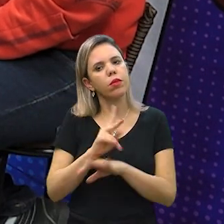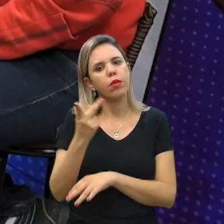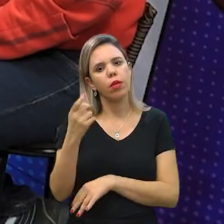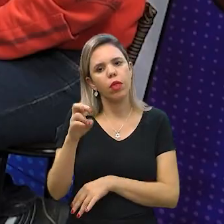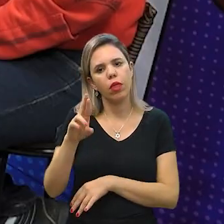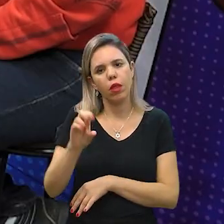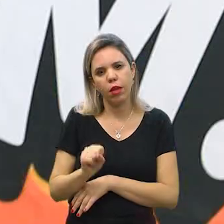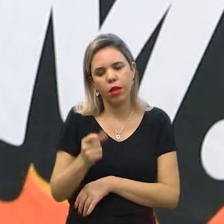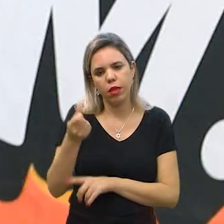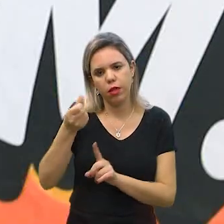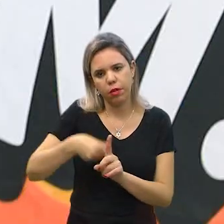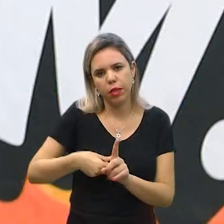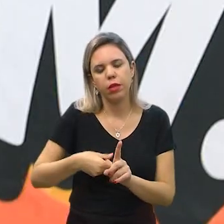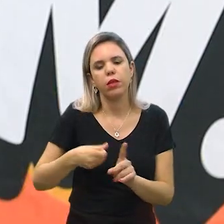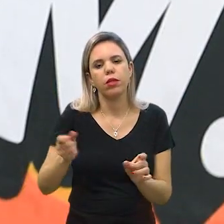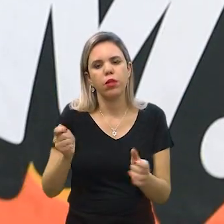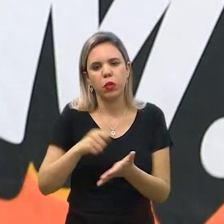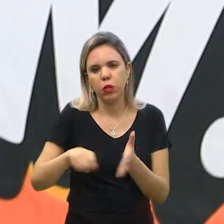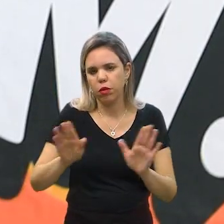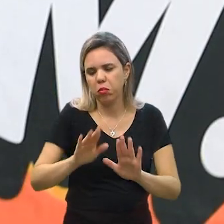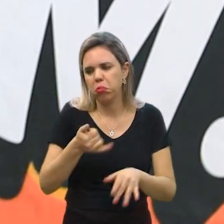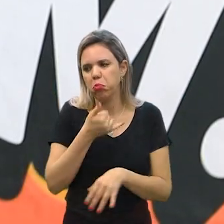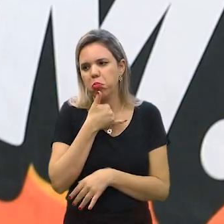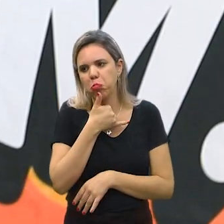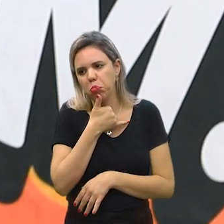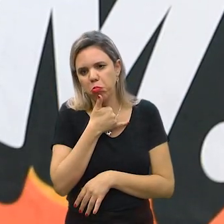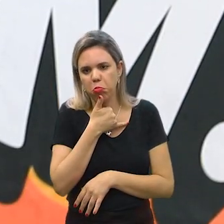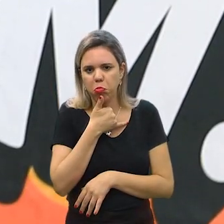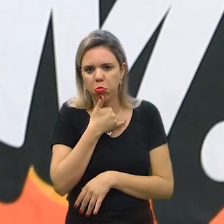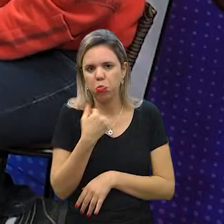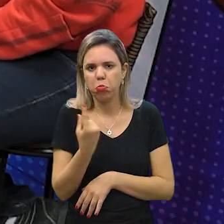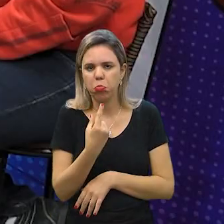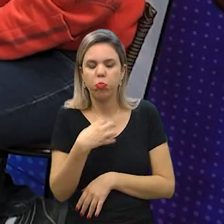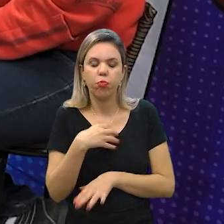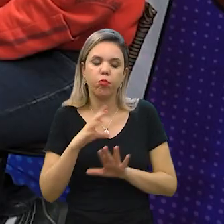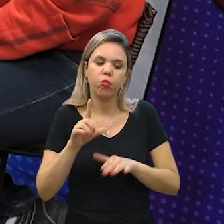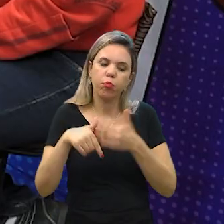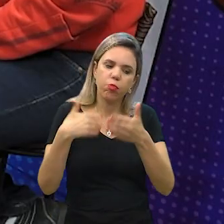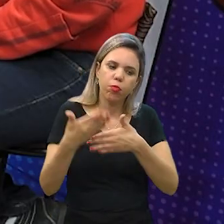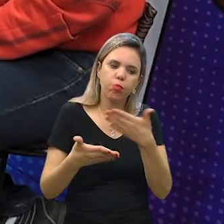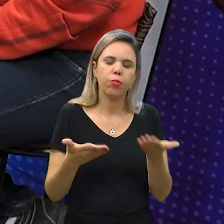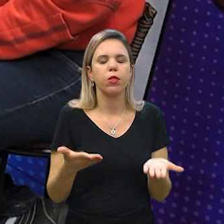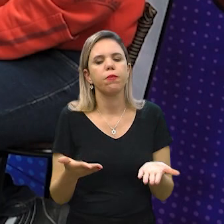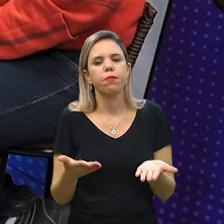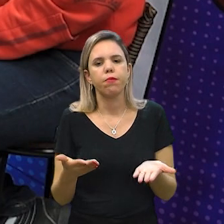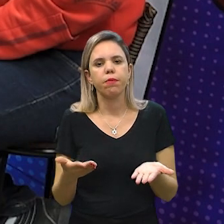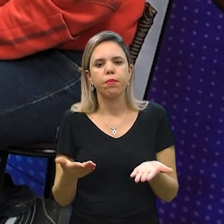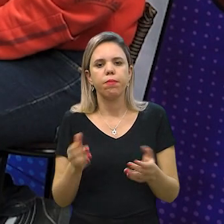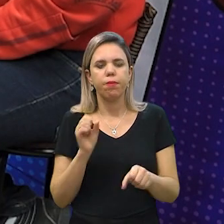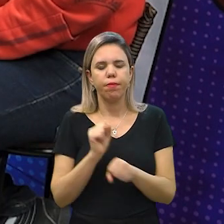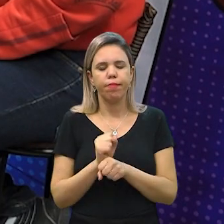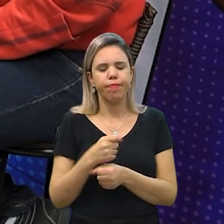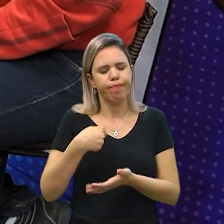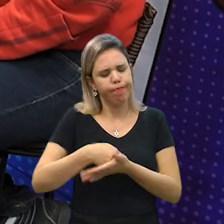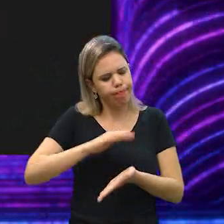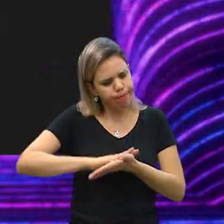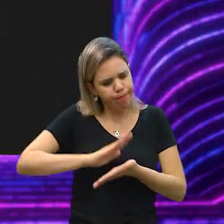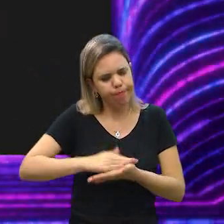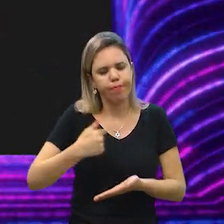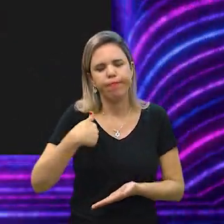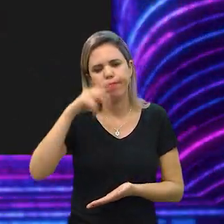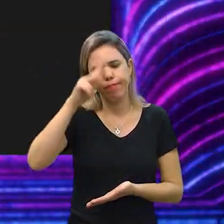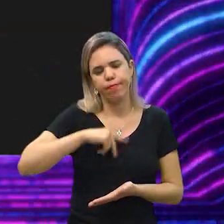Eros, eu fiquei uns 6 meses sem escrever e eu fiquei bem triste, assim, bem isolada. Mas depois assim que eu parei de me cobrar,